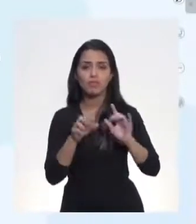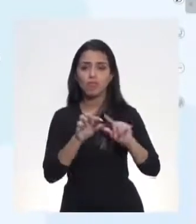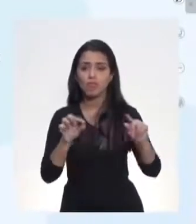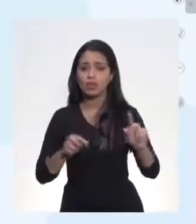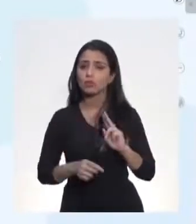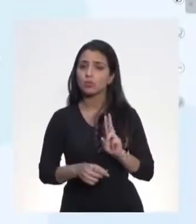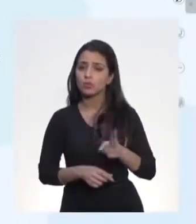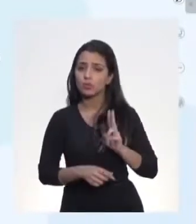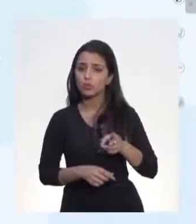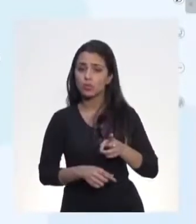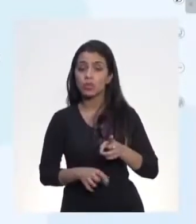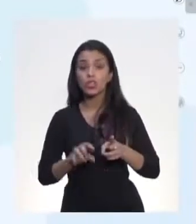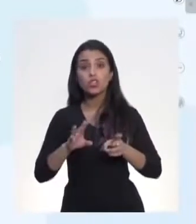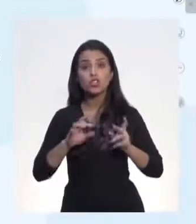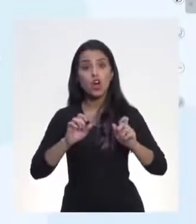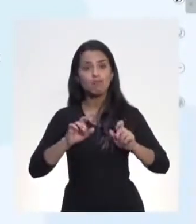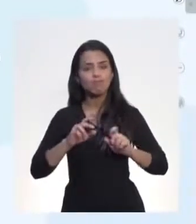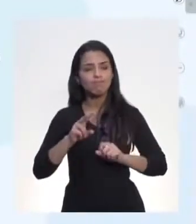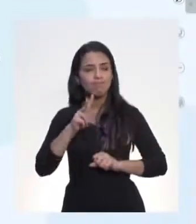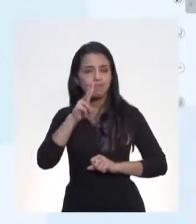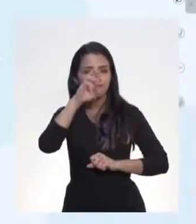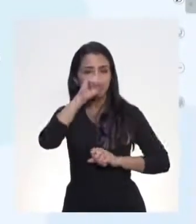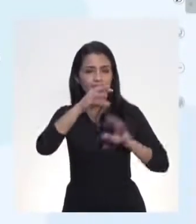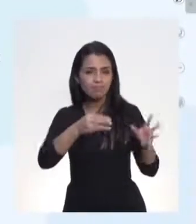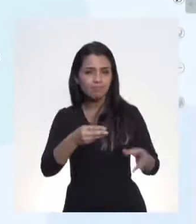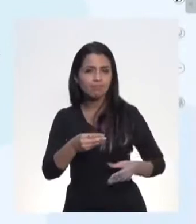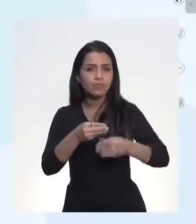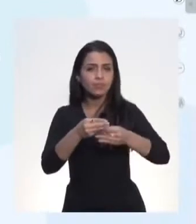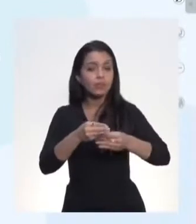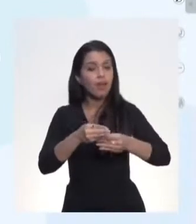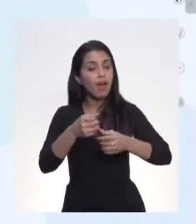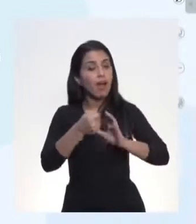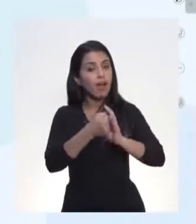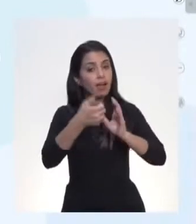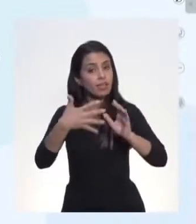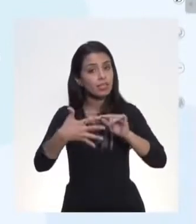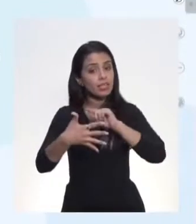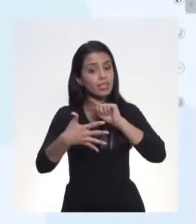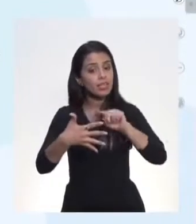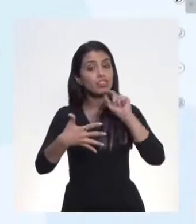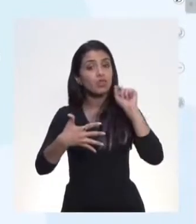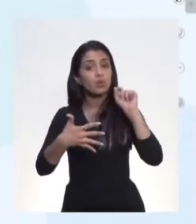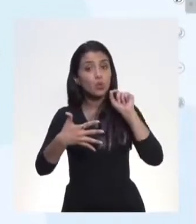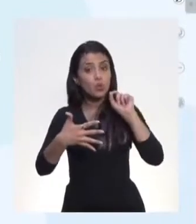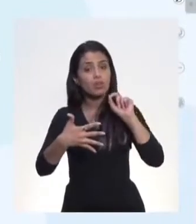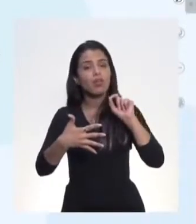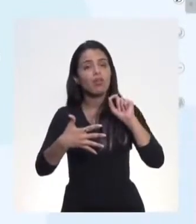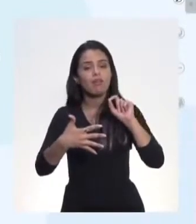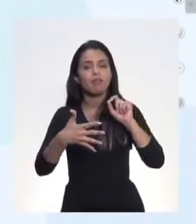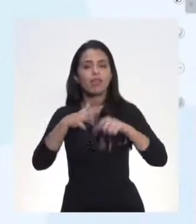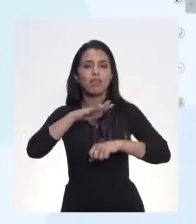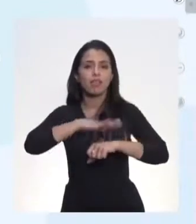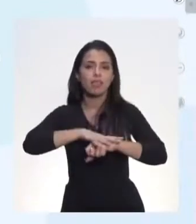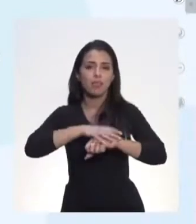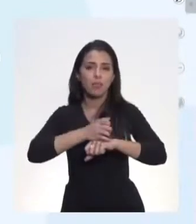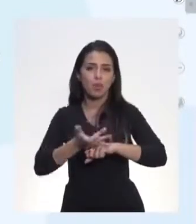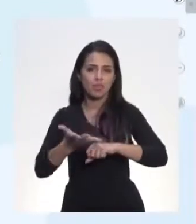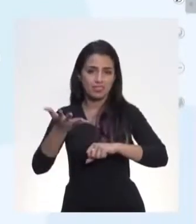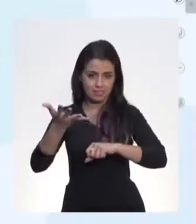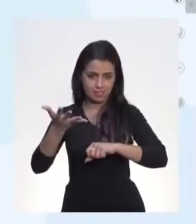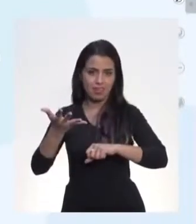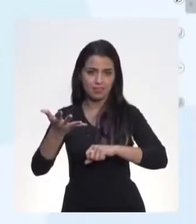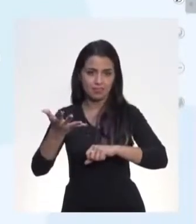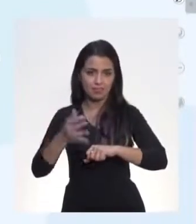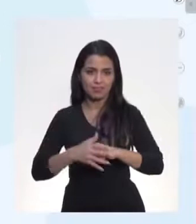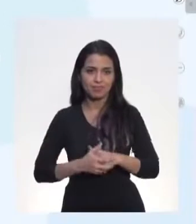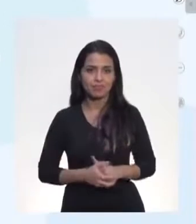só acentuei a característica da democracia, até a definição é de democracia. Está entre vírgulas, Certo. galera.